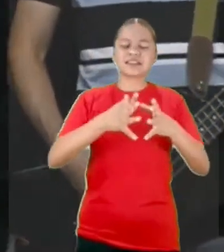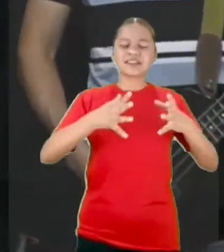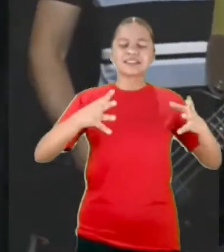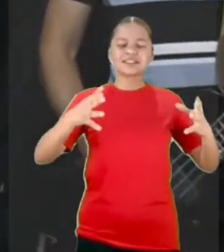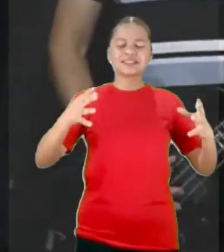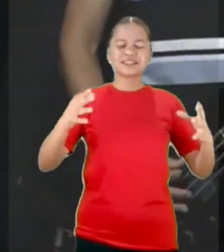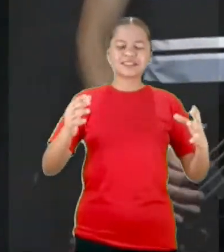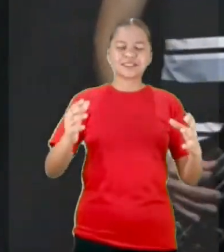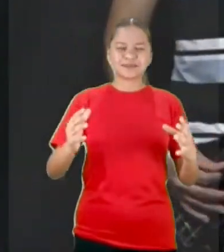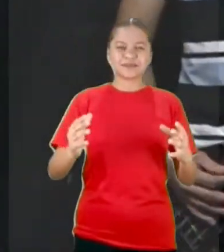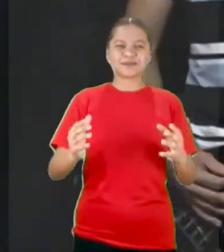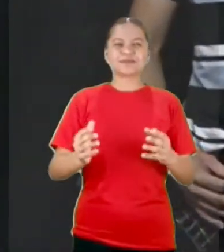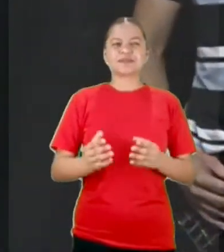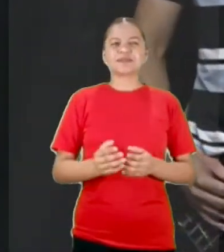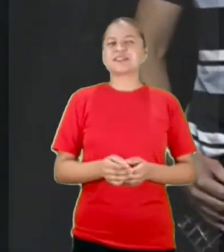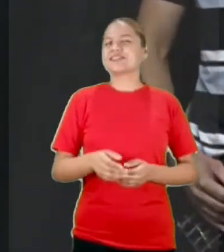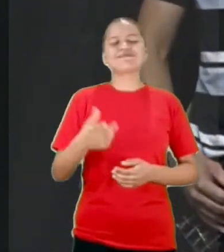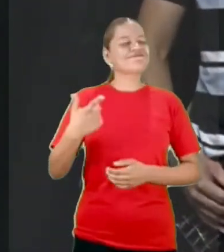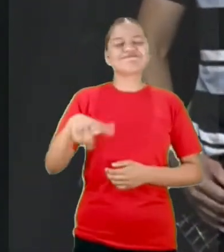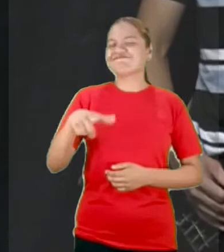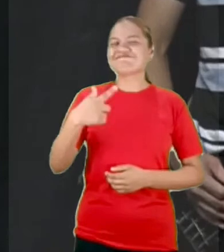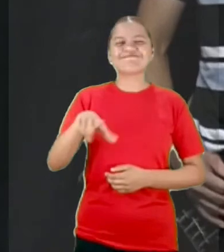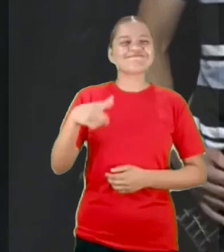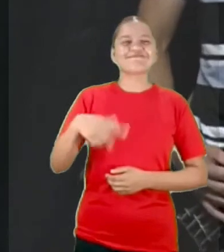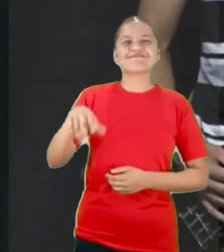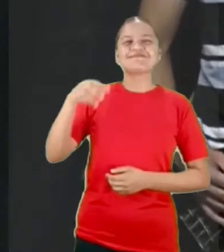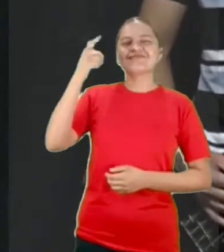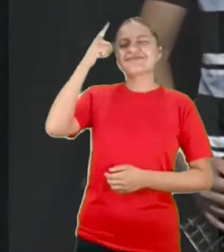e que não há Deus como Ele.